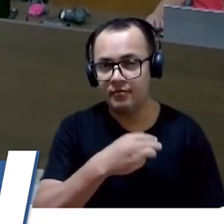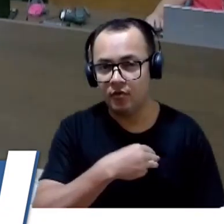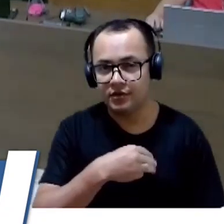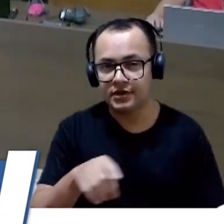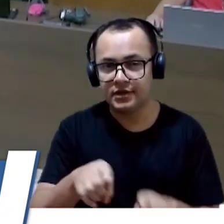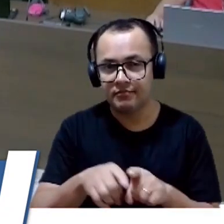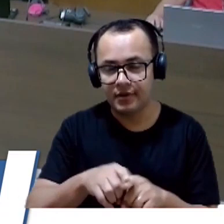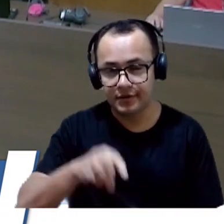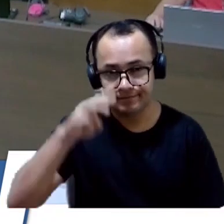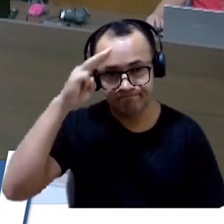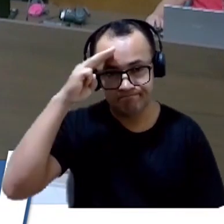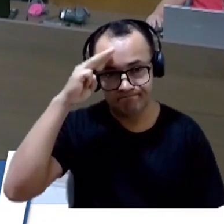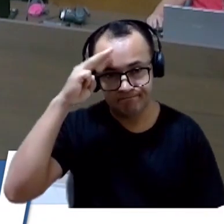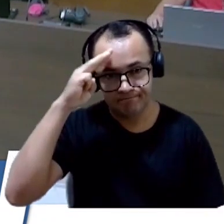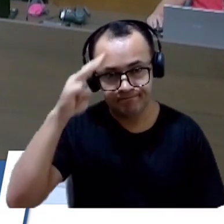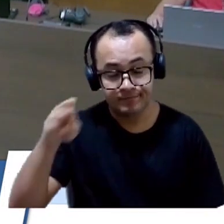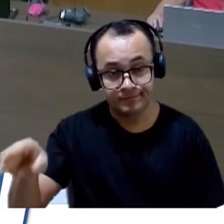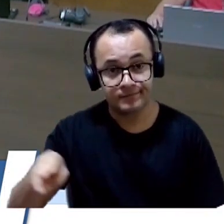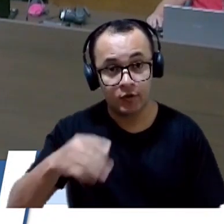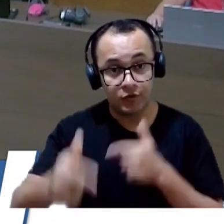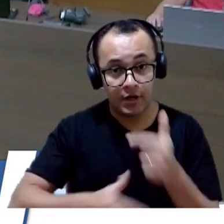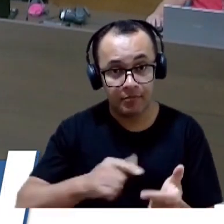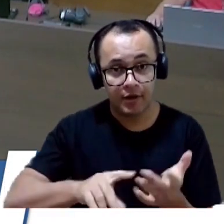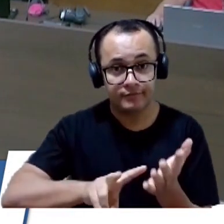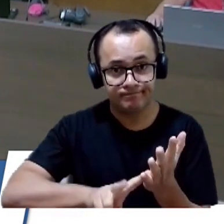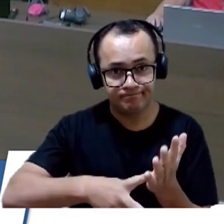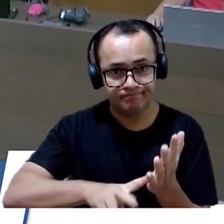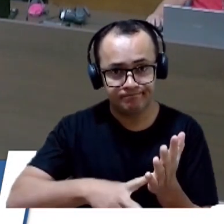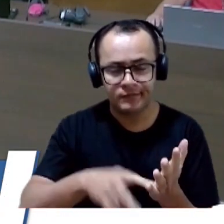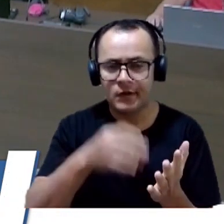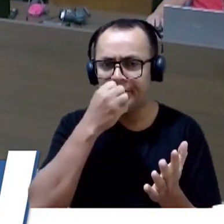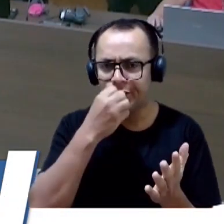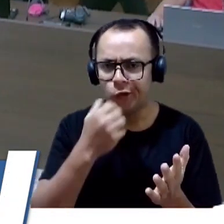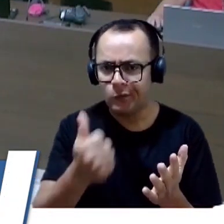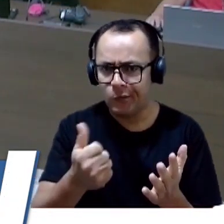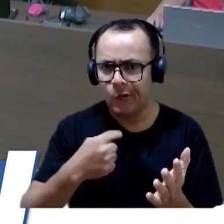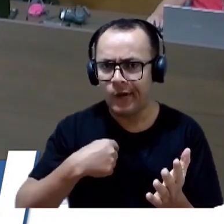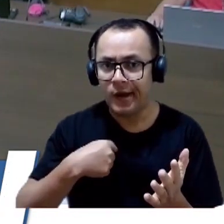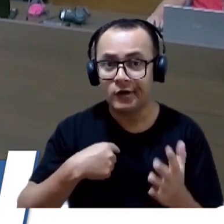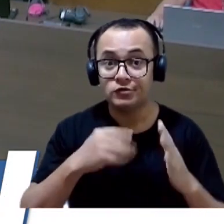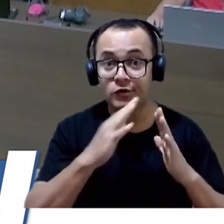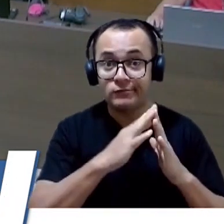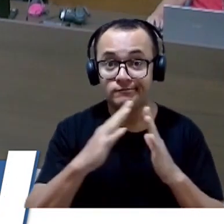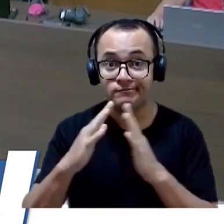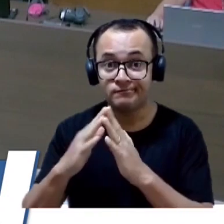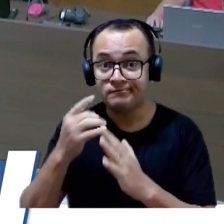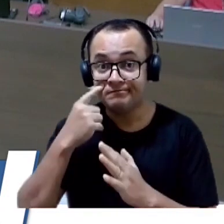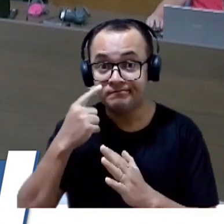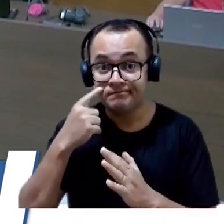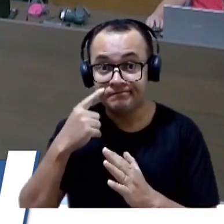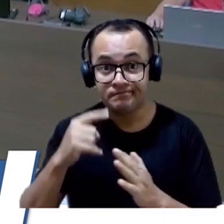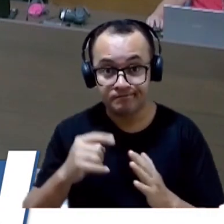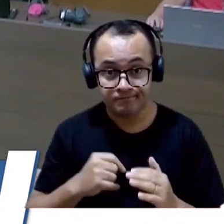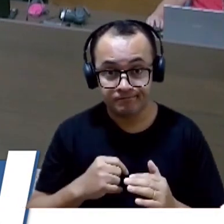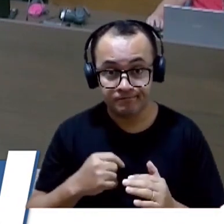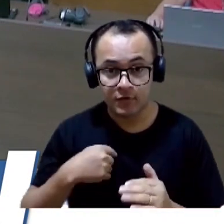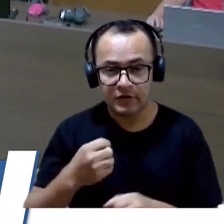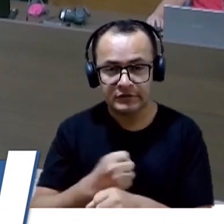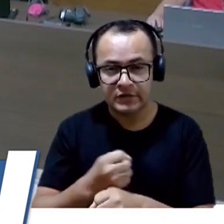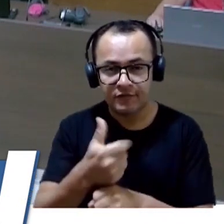que depois ficou abandonado. Hoje, se for para fazer a infraestrutura